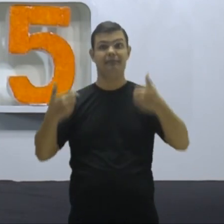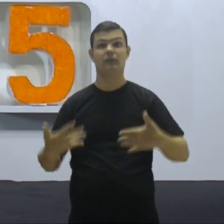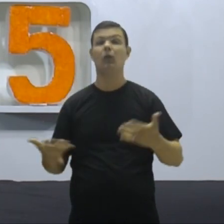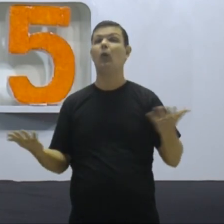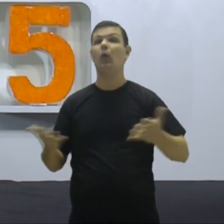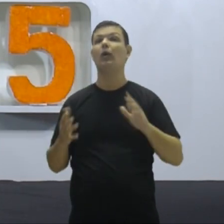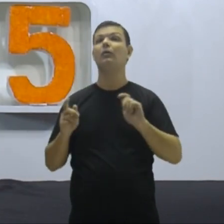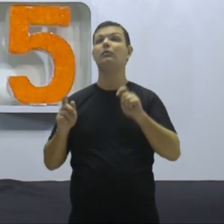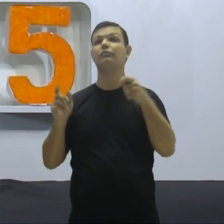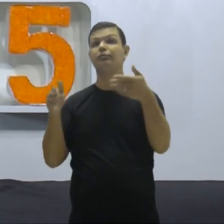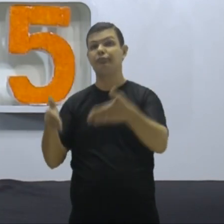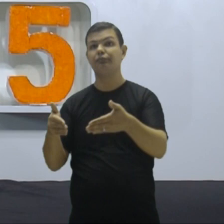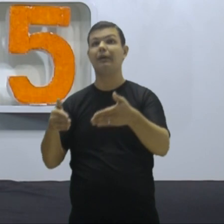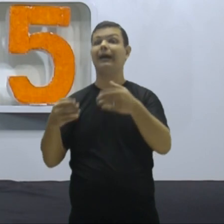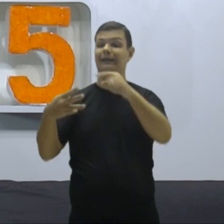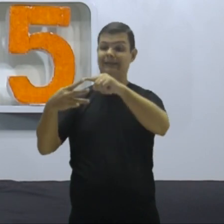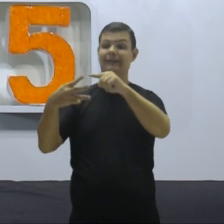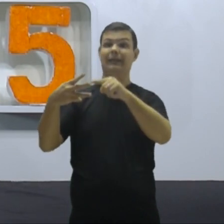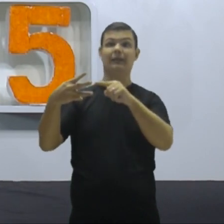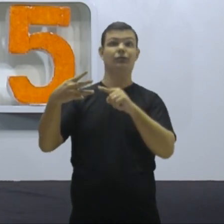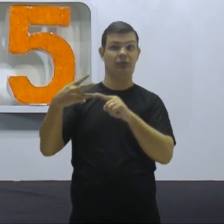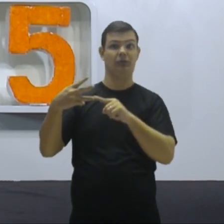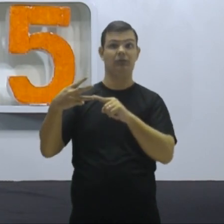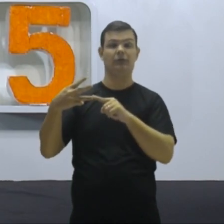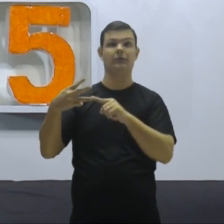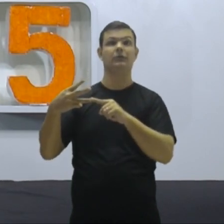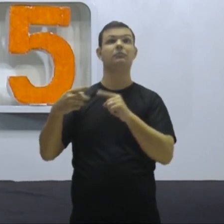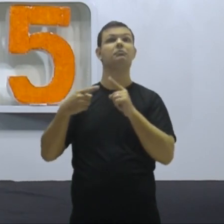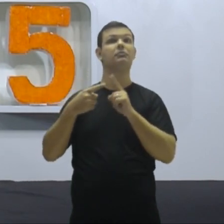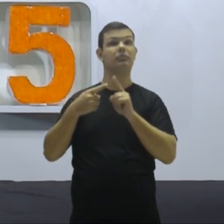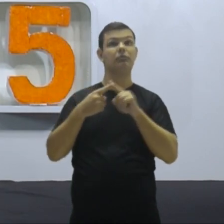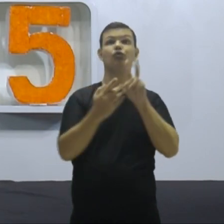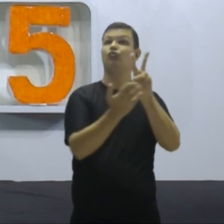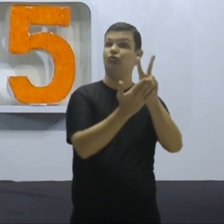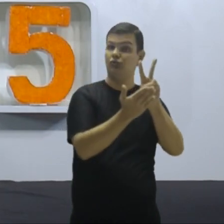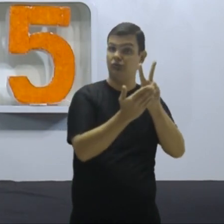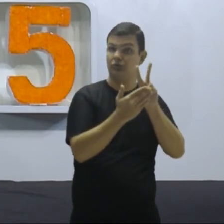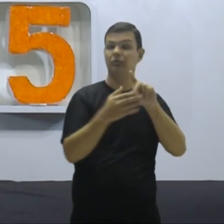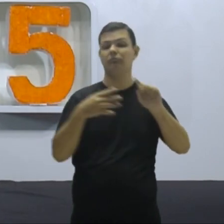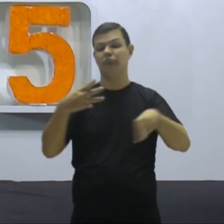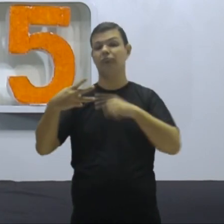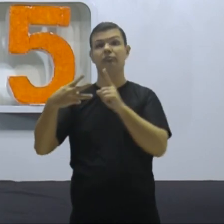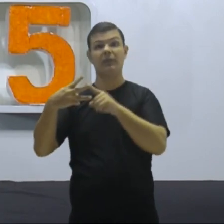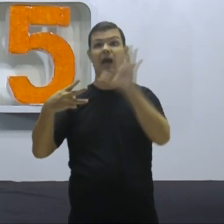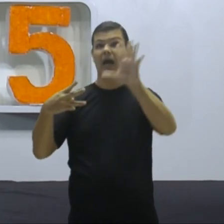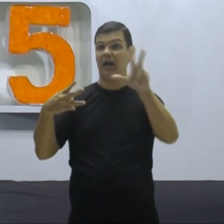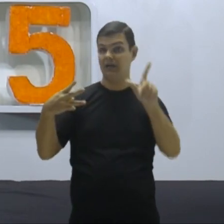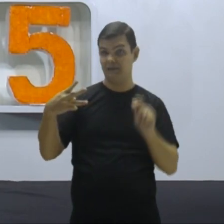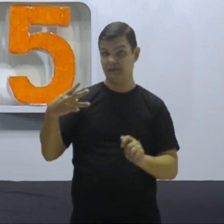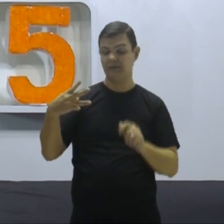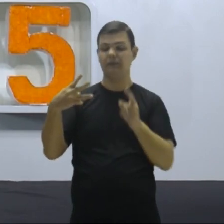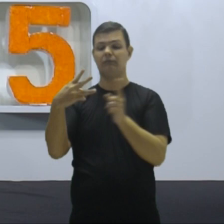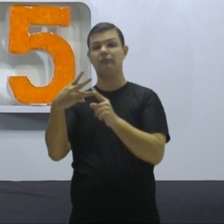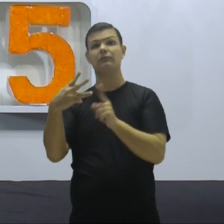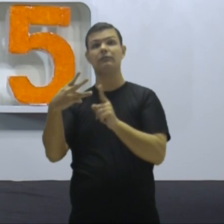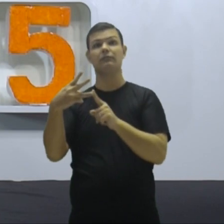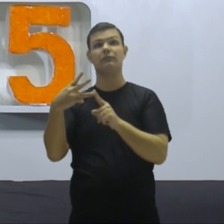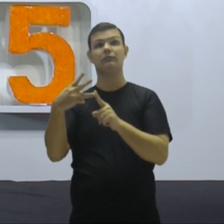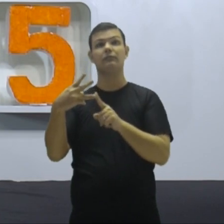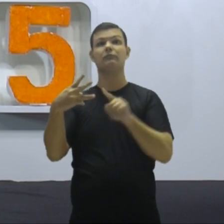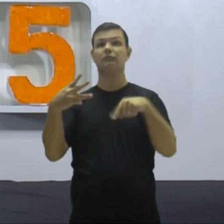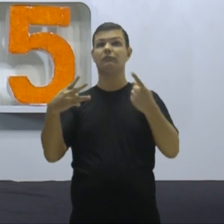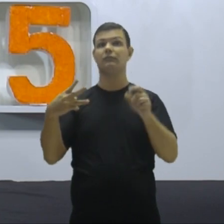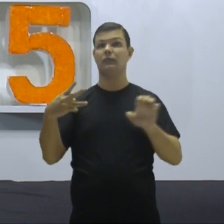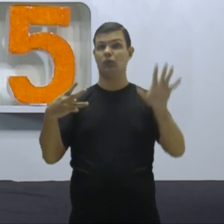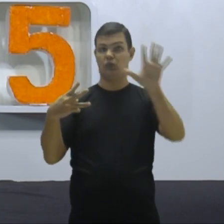especificar sobre os três. Vou começar falando sobre a questão indígena, depois sobre a questão africana e finalizando com a questão